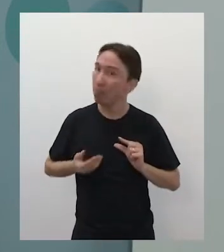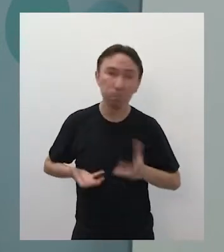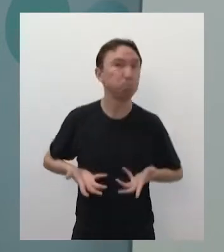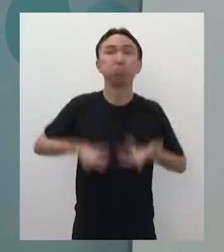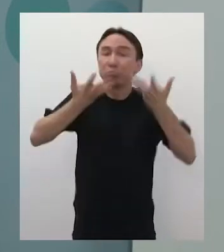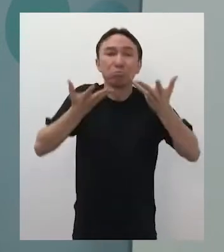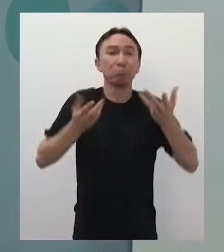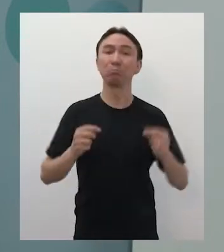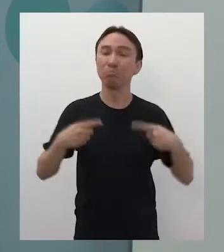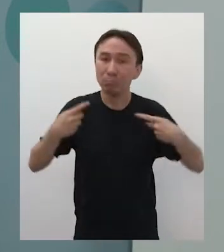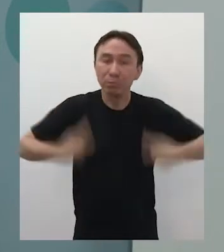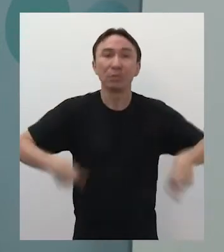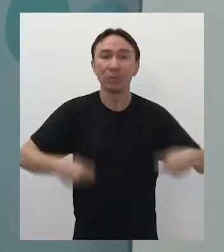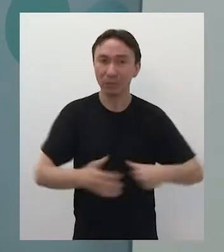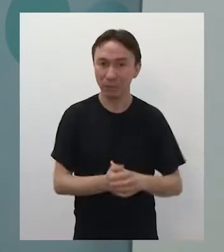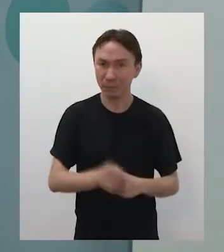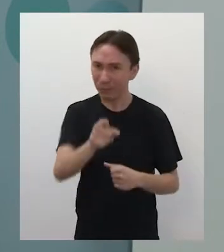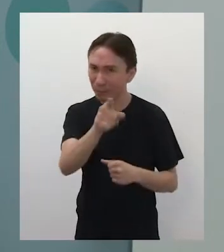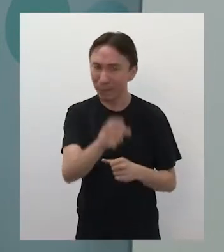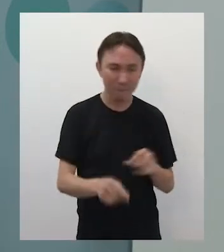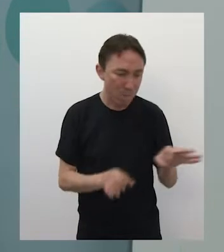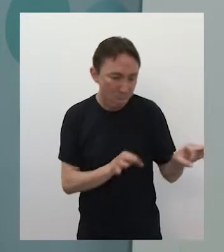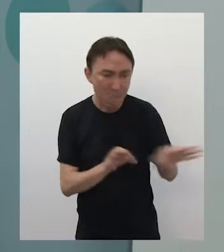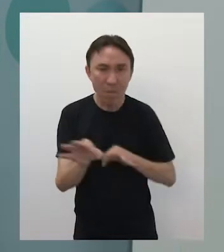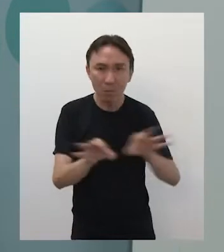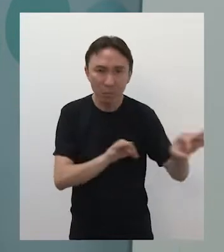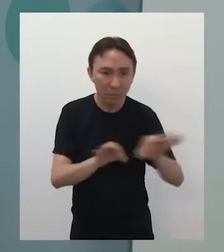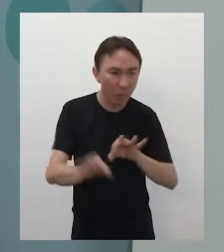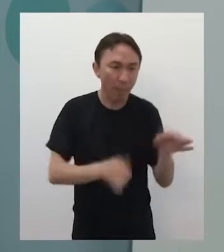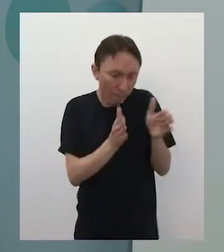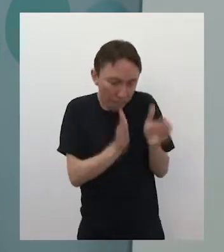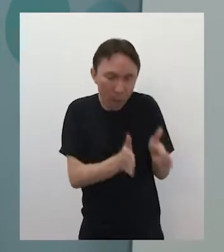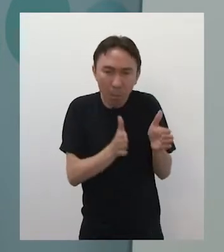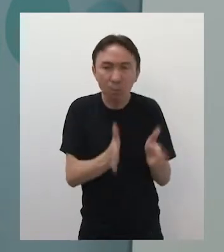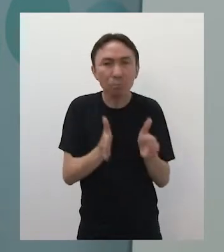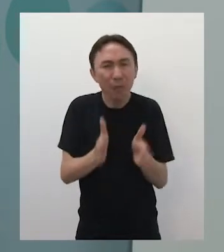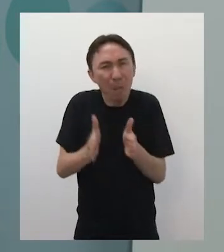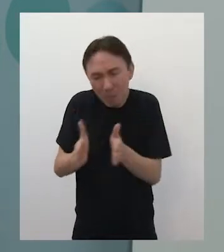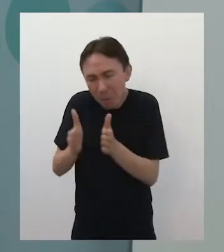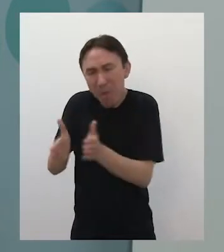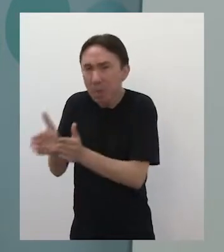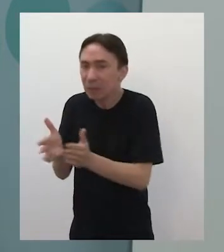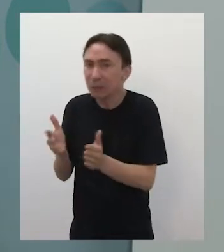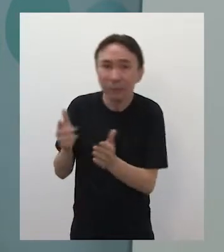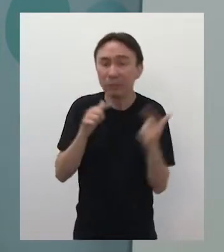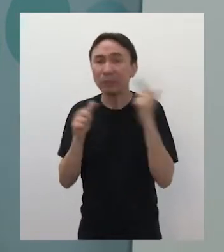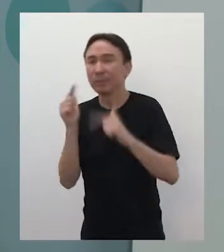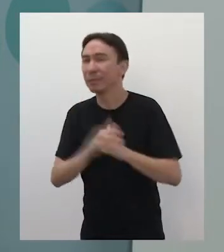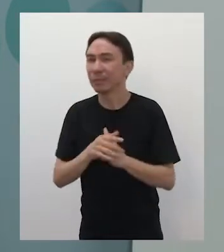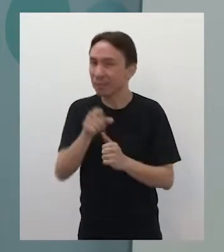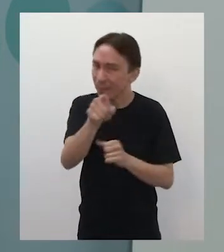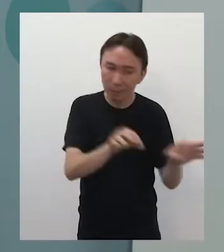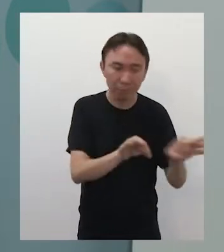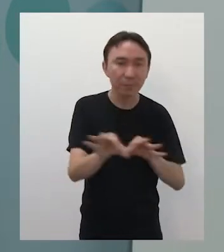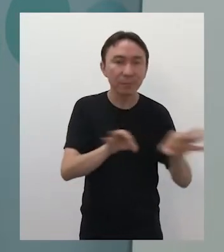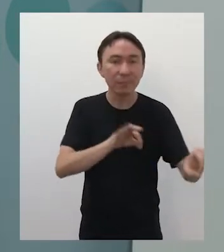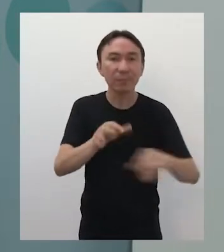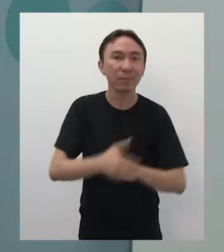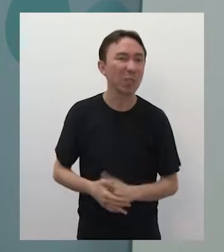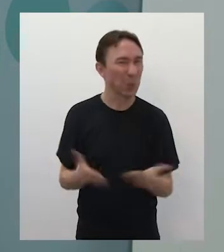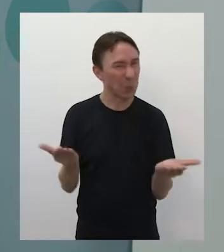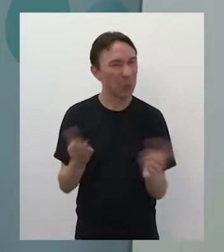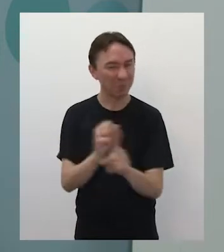para assinar, pilhas de prova para corrigir, pilhas de reuniões para participar. E a sua bateria é a única